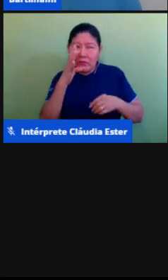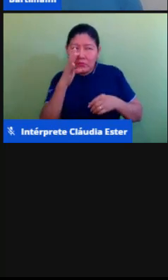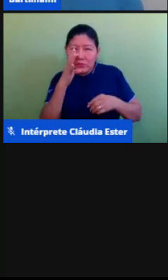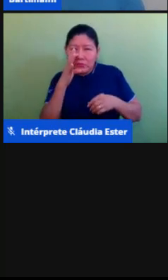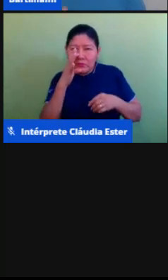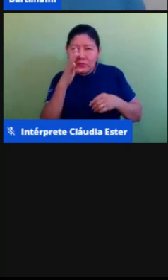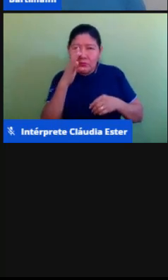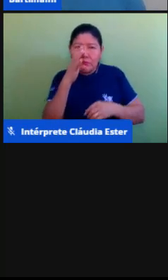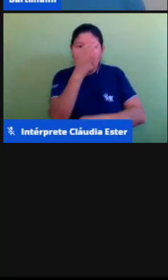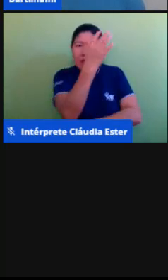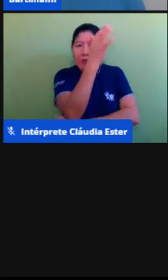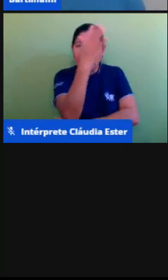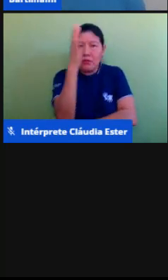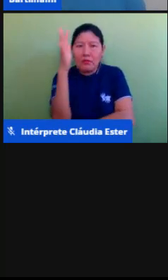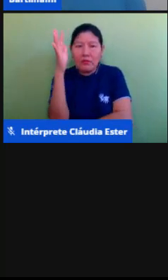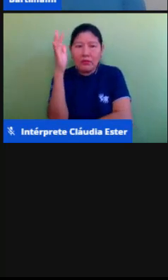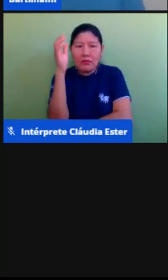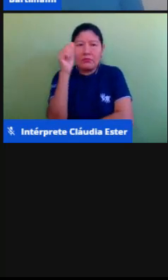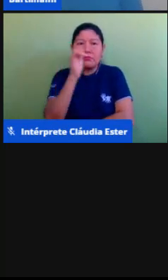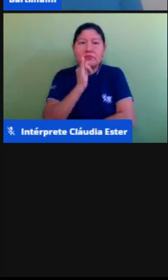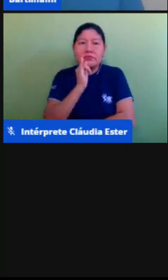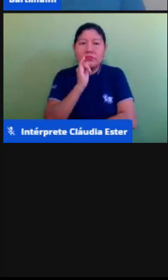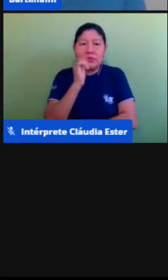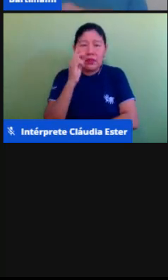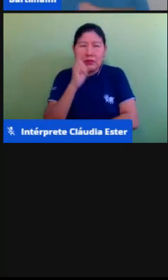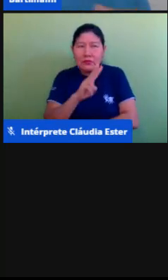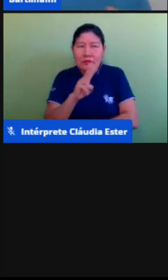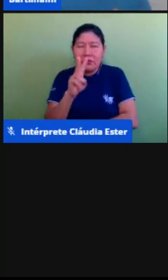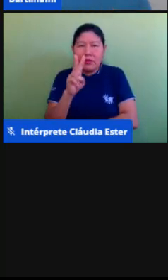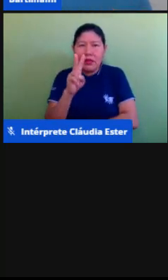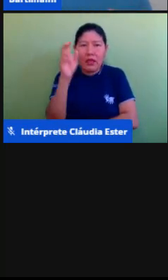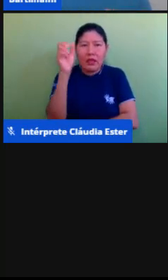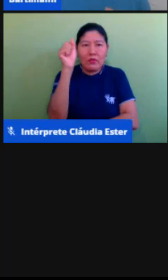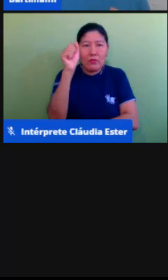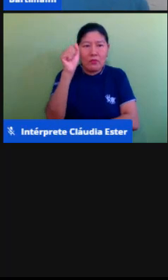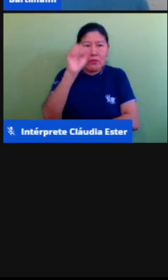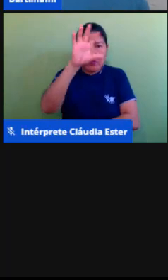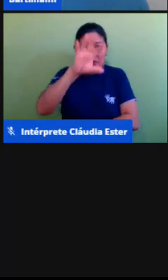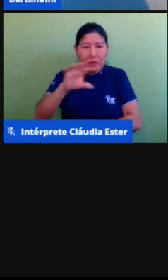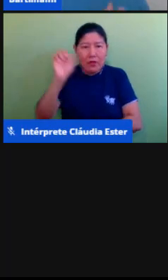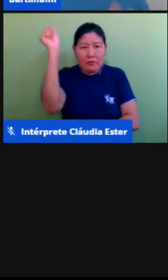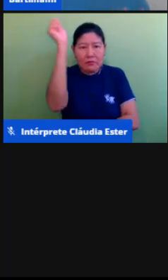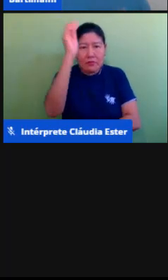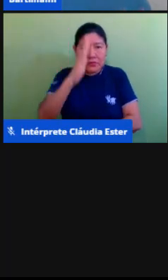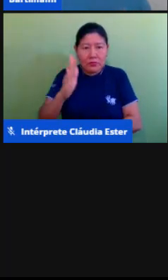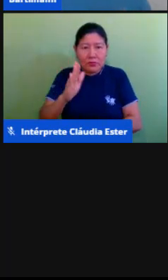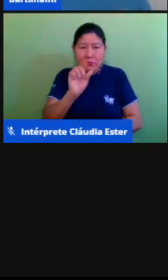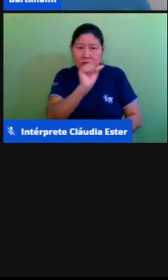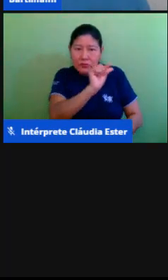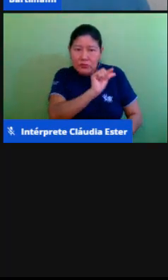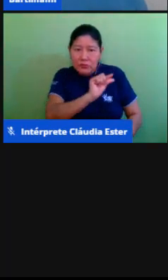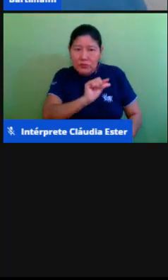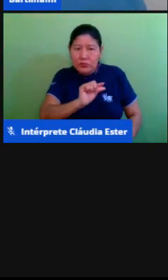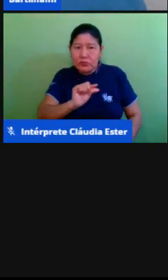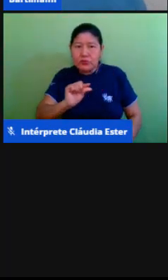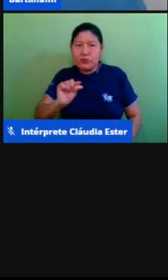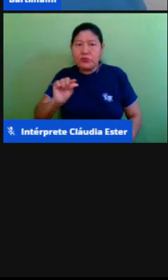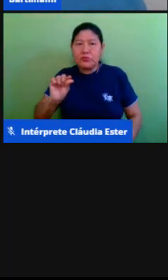do Brasil em 2019. Depois você puxou a barrinha para o lado e você foi, por exemplo,